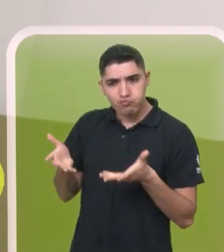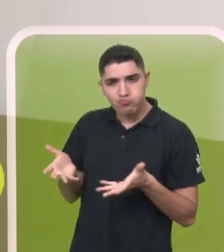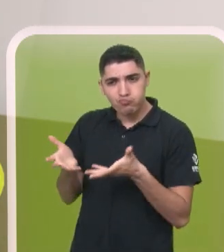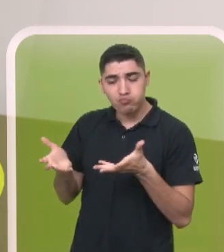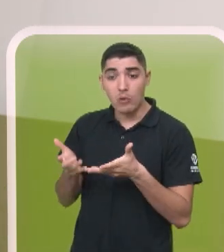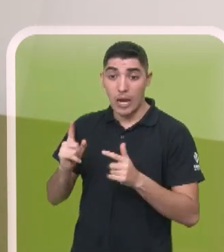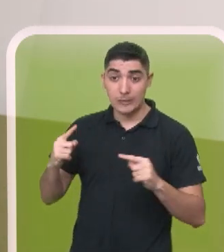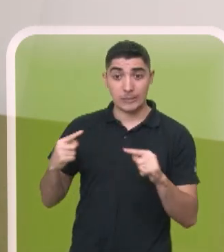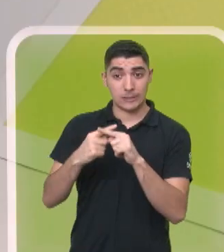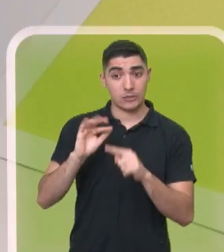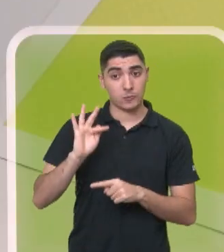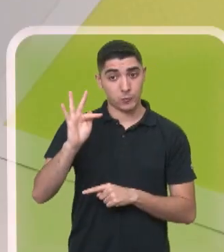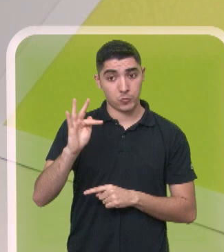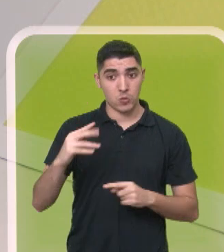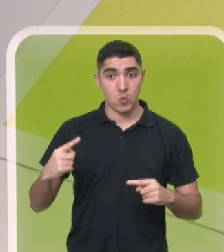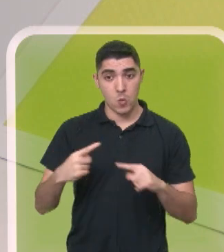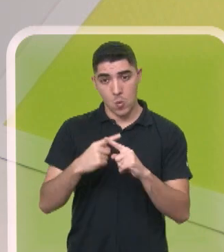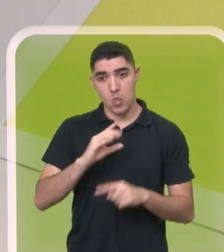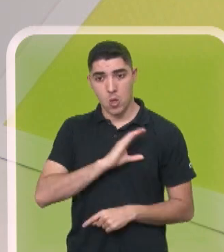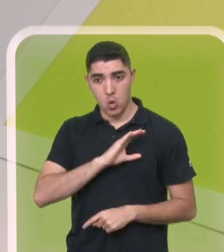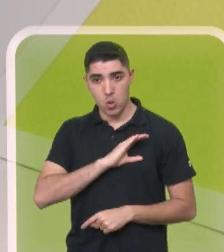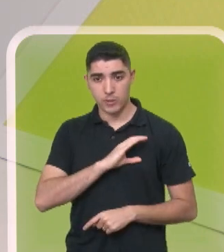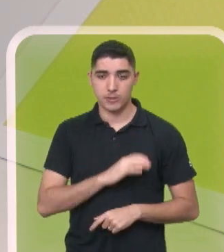o Corinthians. Pois é, e...